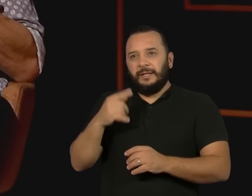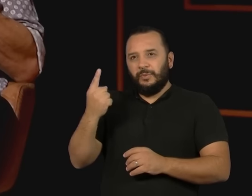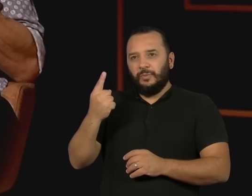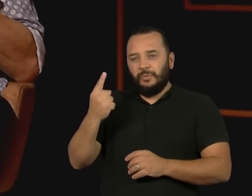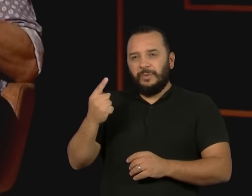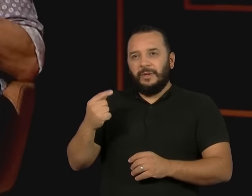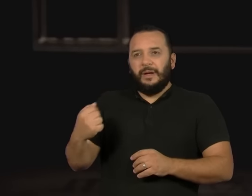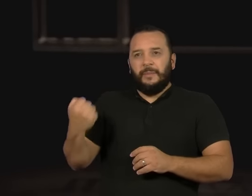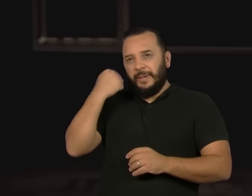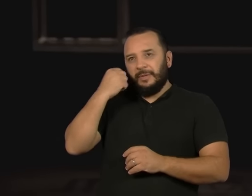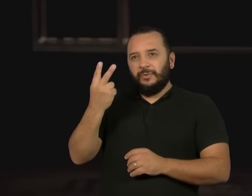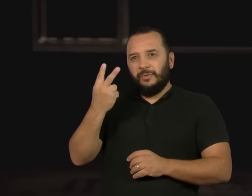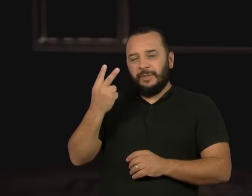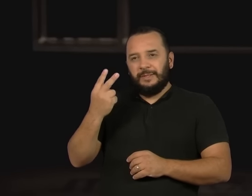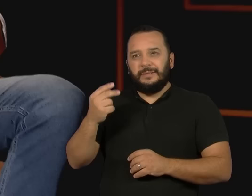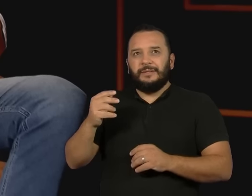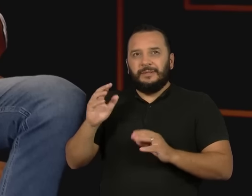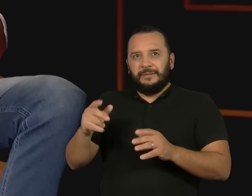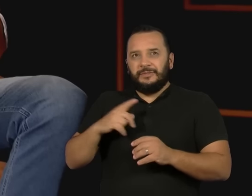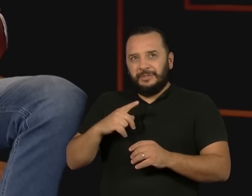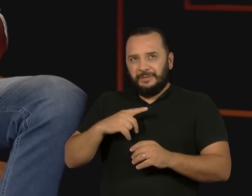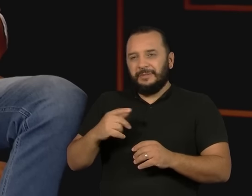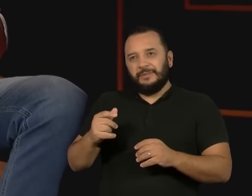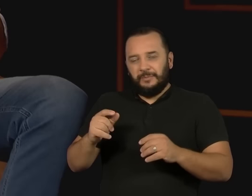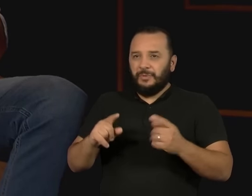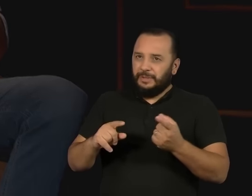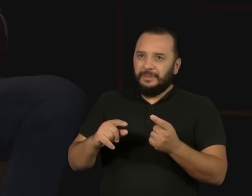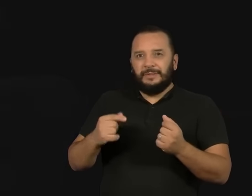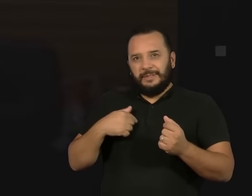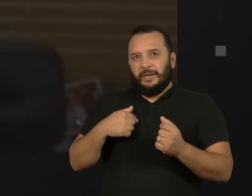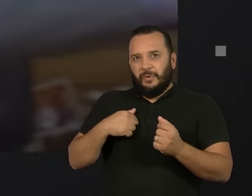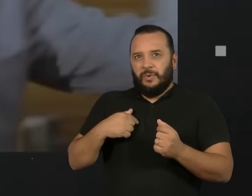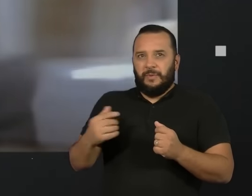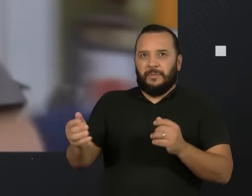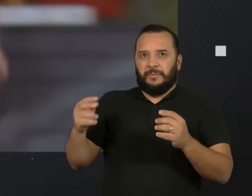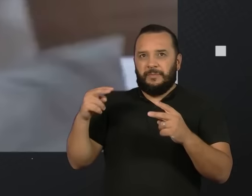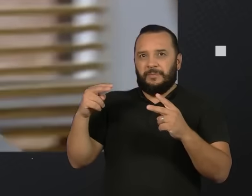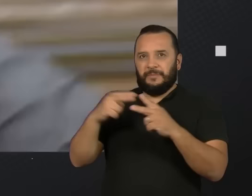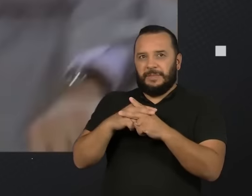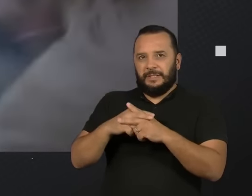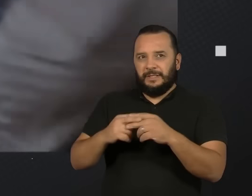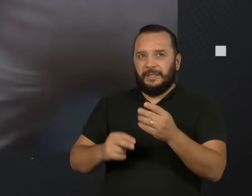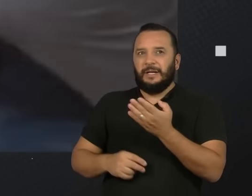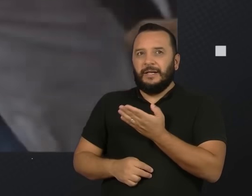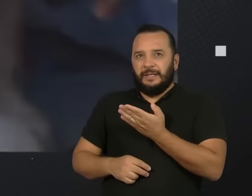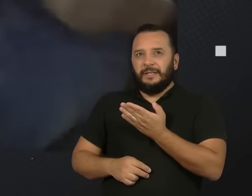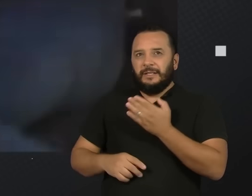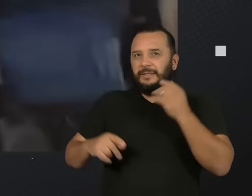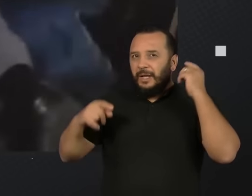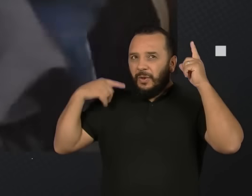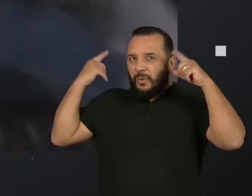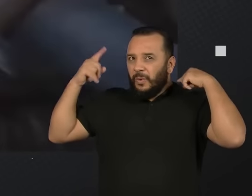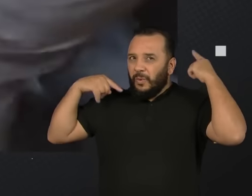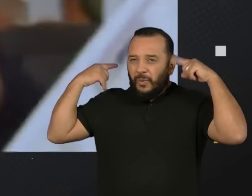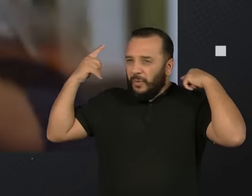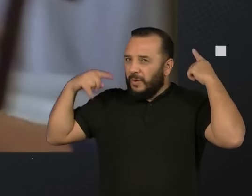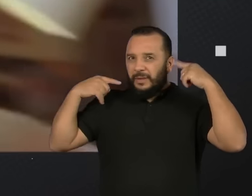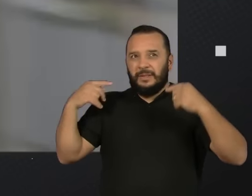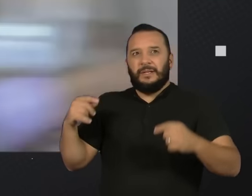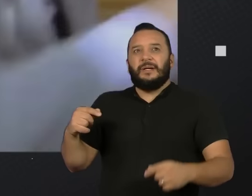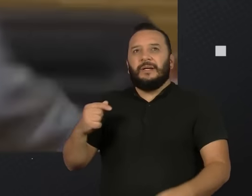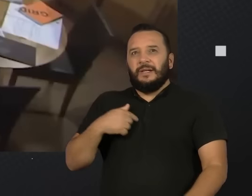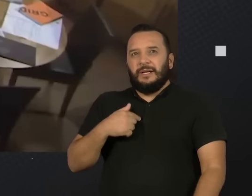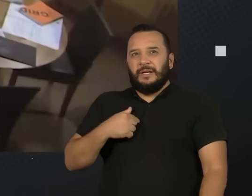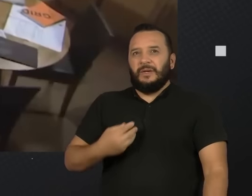no 3. Quando eu virava, eu tinha que apanhar no 1, bater no 2 e apanhar no 3. Então, essa loucura toda. Eu vivia, graças a